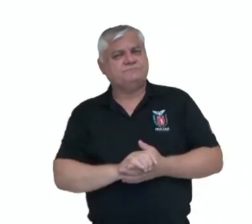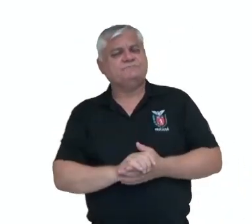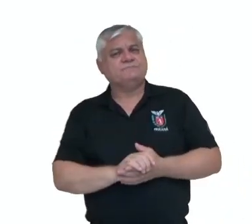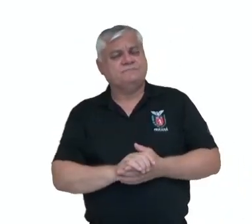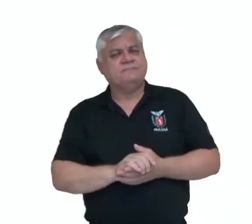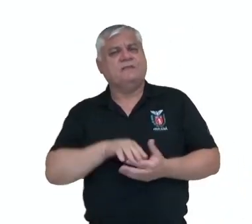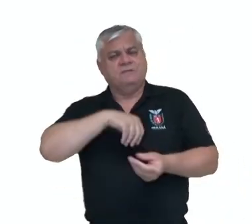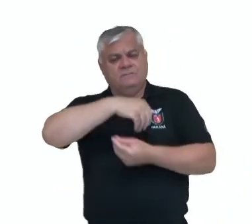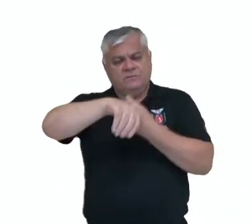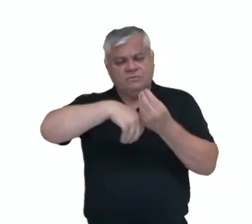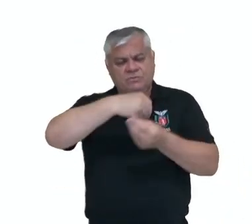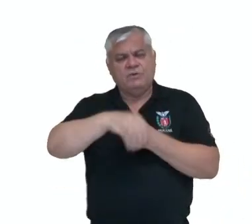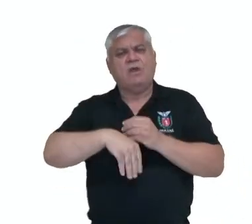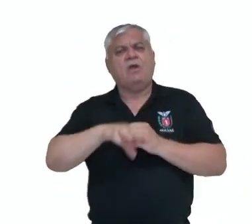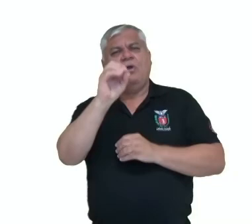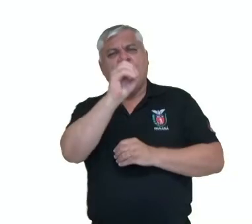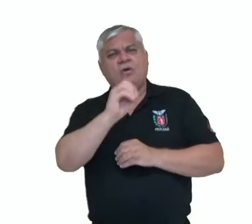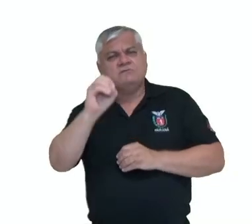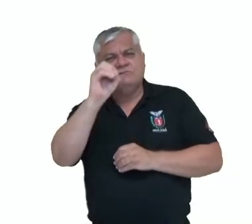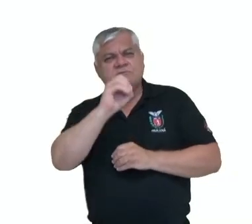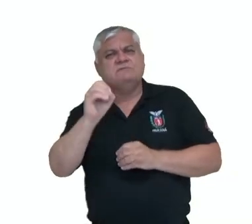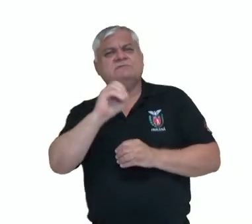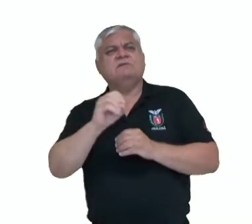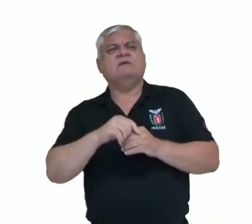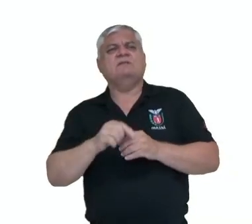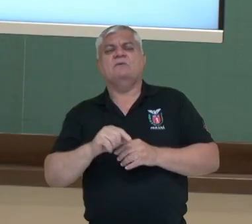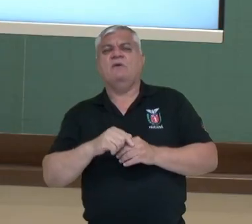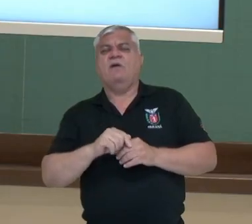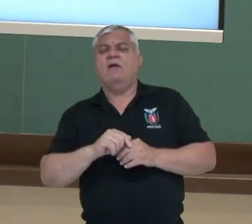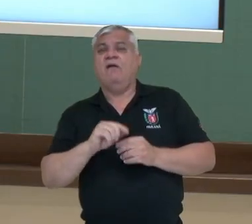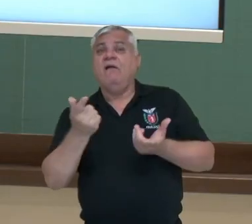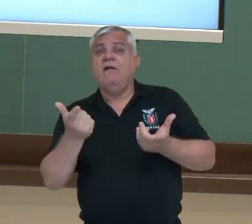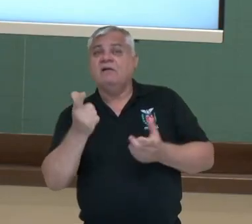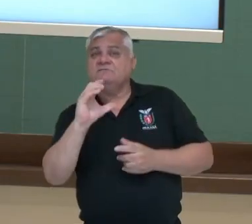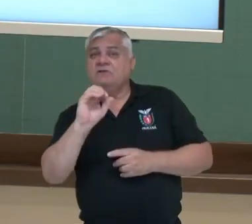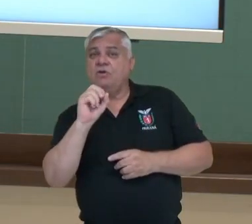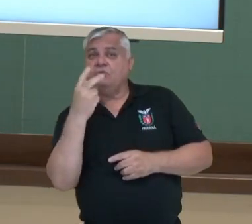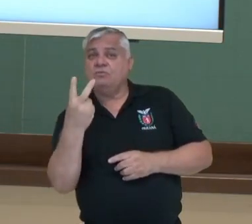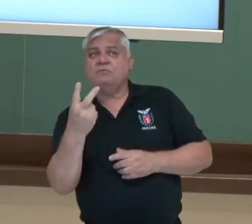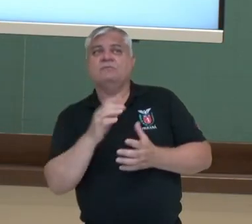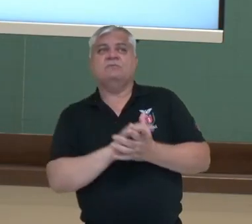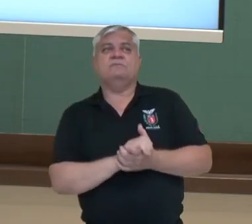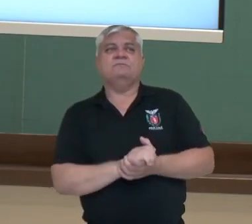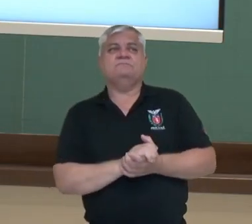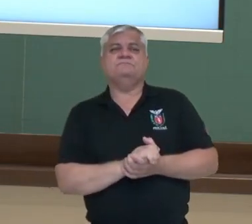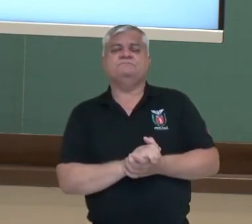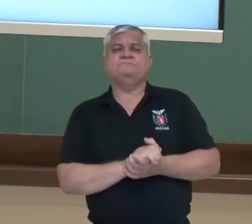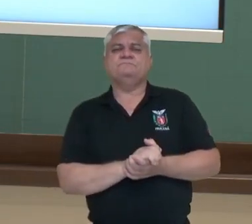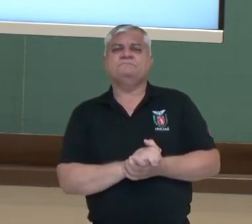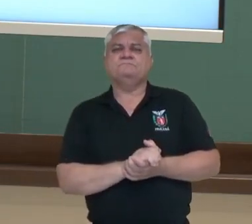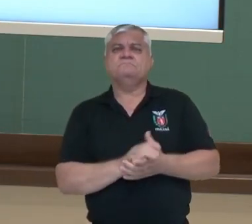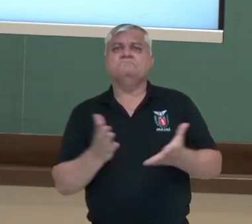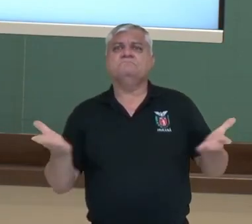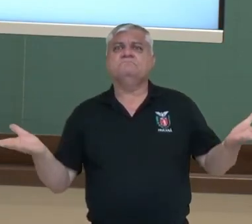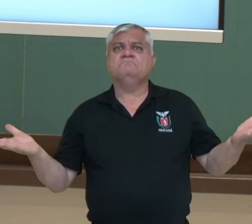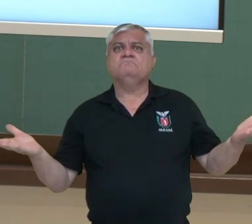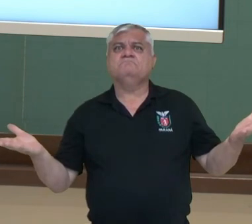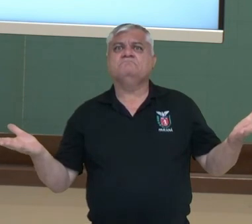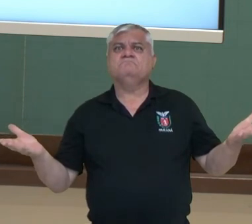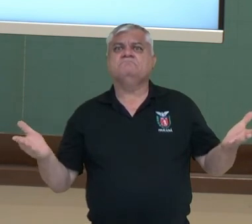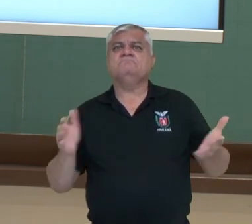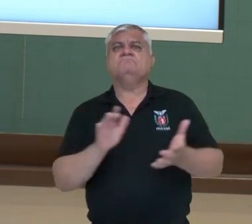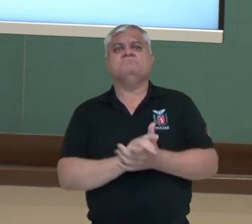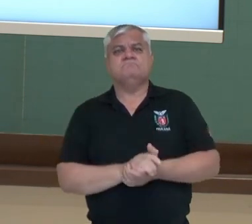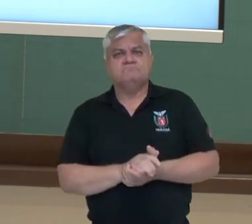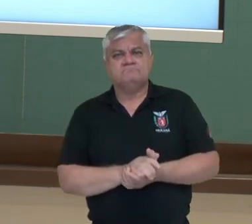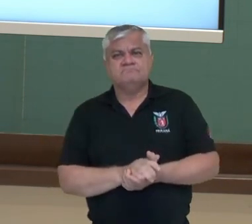com oxigênio, produzindo gás carbônico, água e calor. Professor, tá aí, professor, o